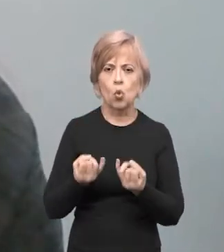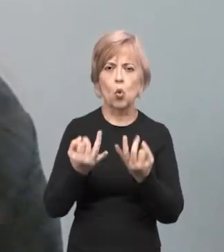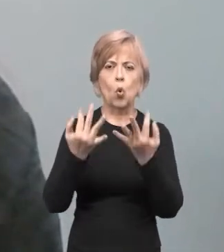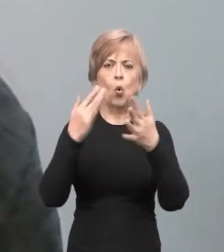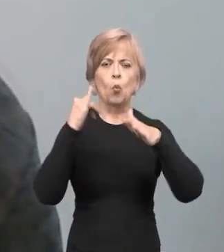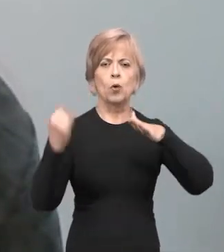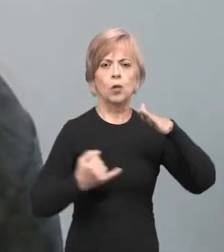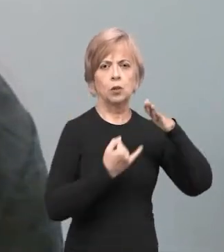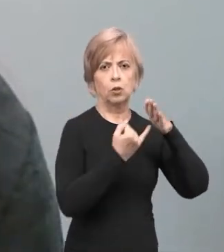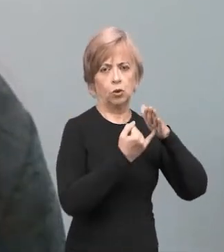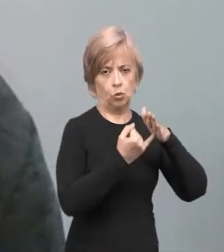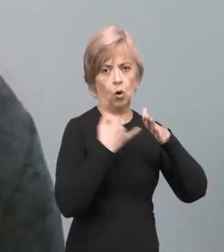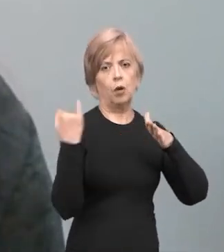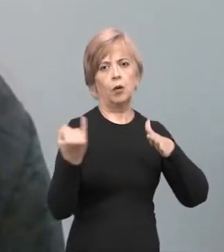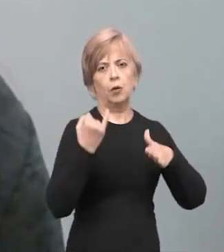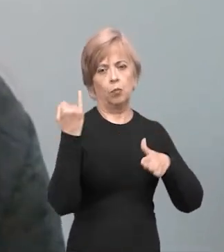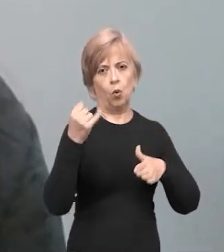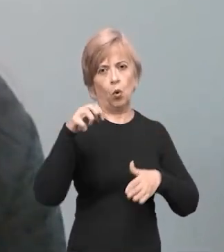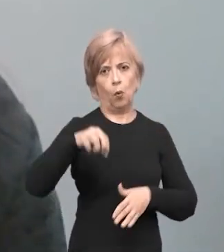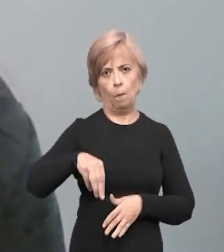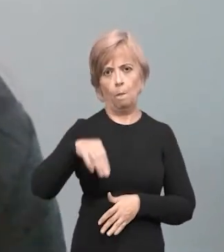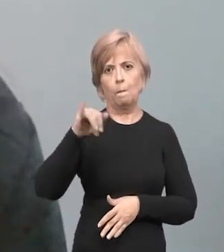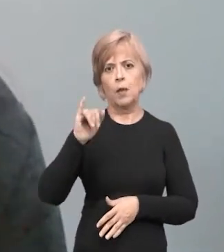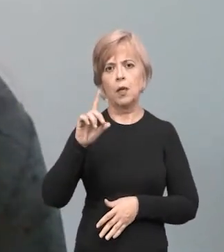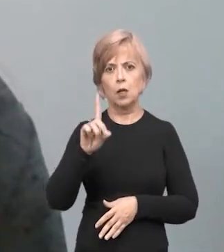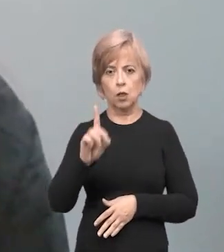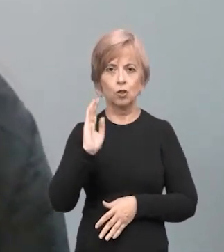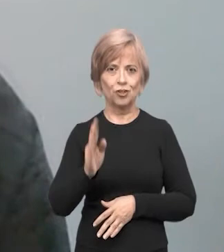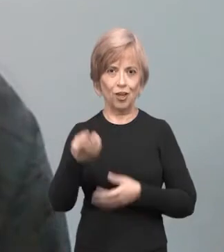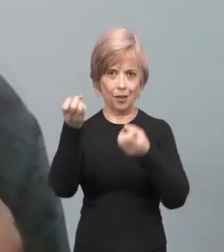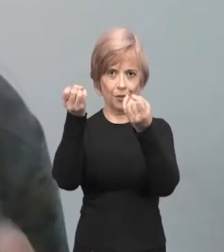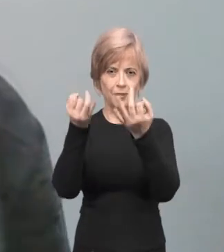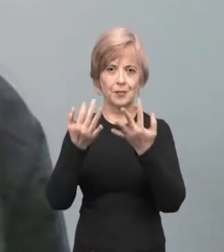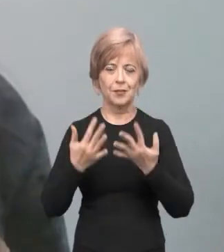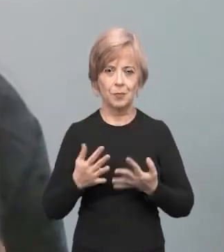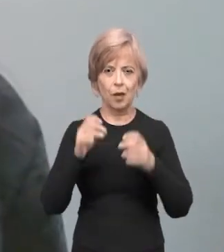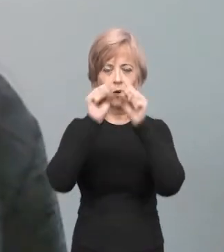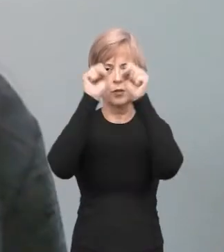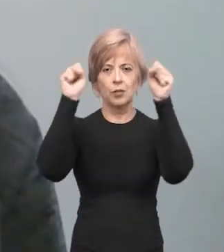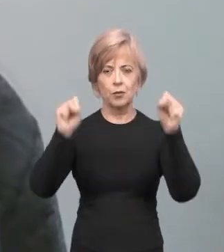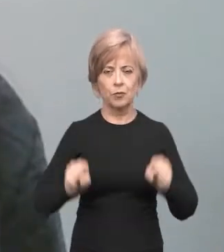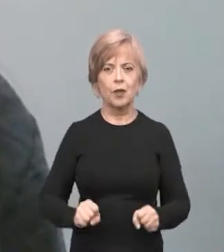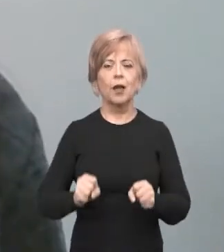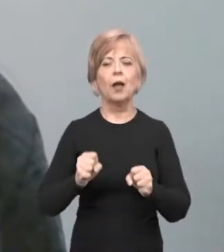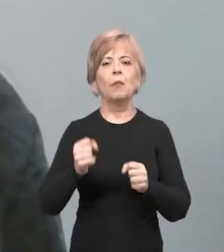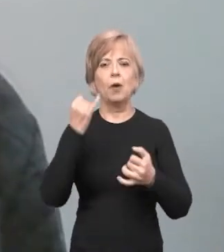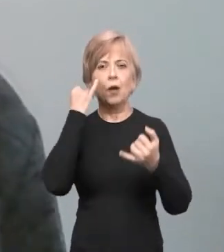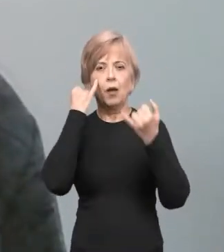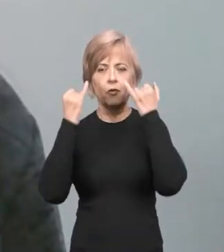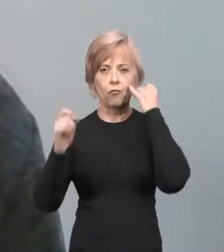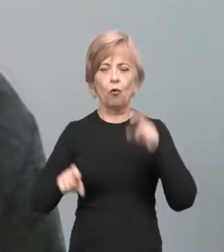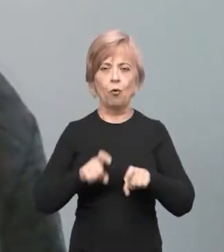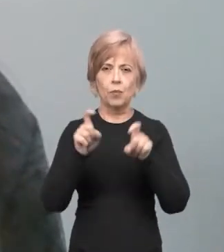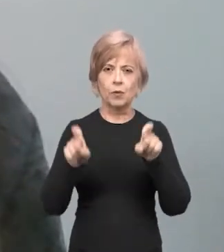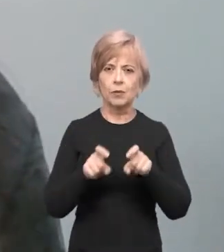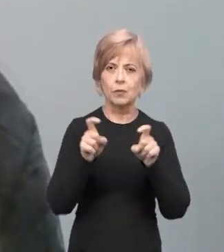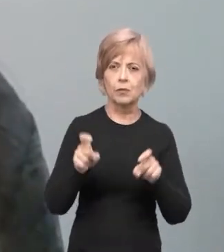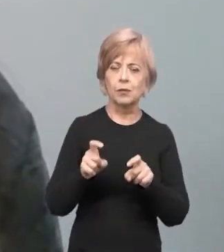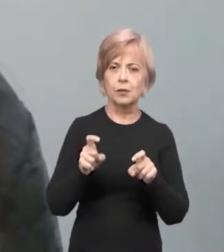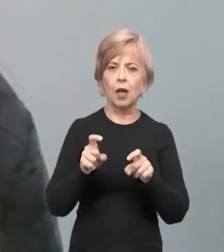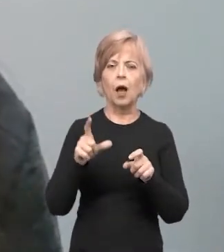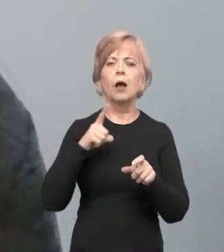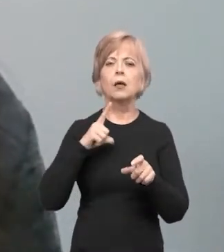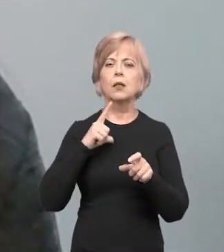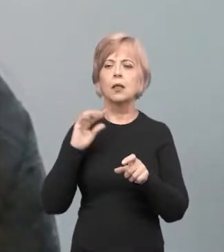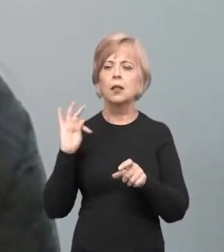número de instituições. É importante que se diga que o MID, né, como eu falei lá, que é o sistema informatizado que nós temos, que